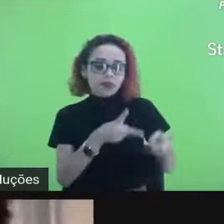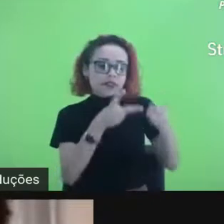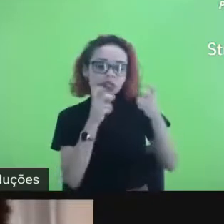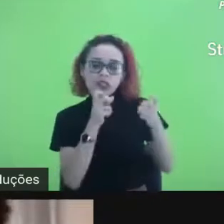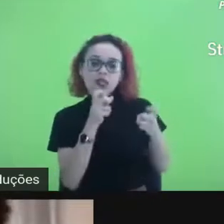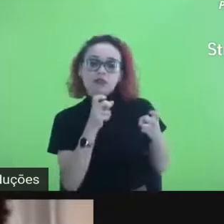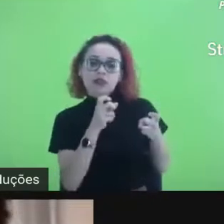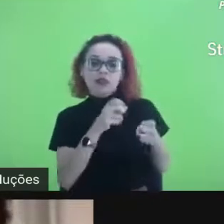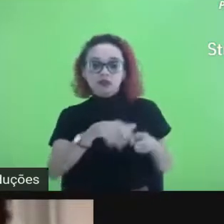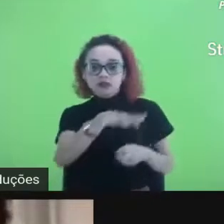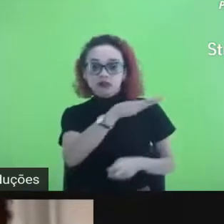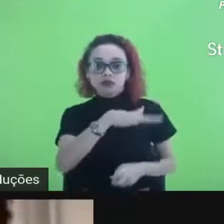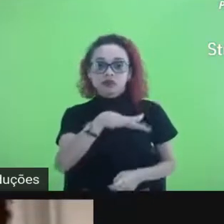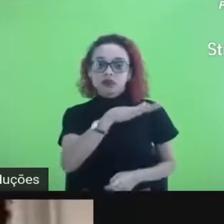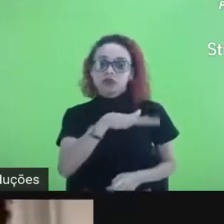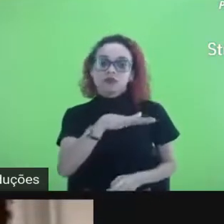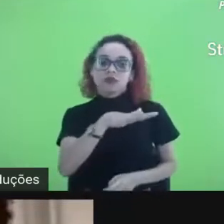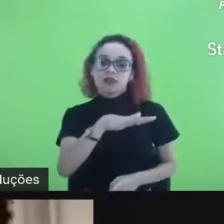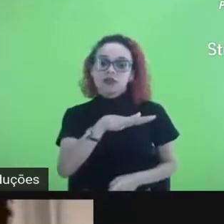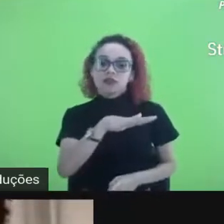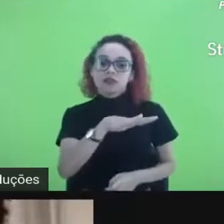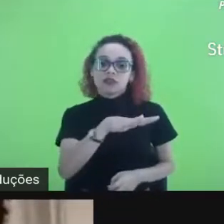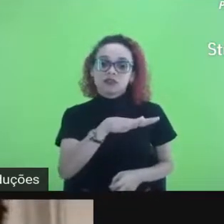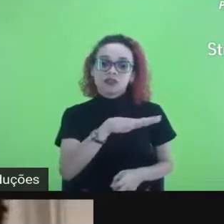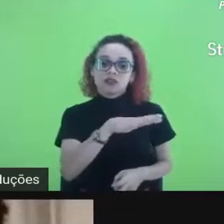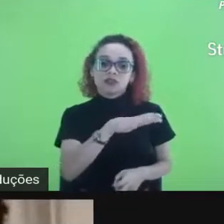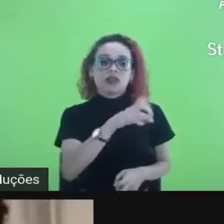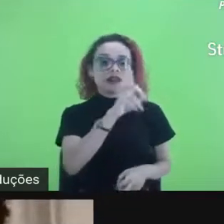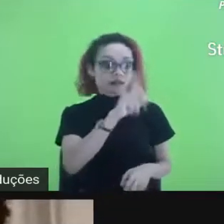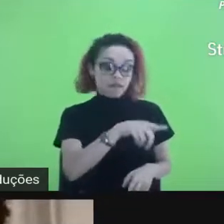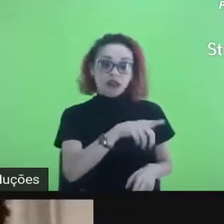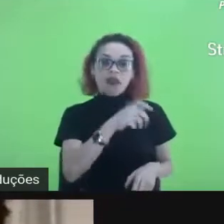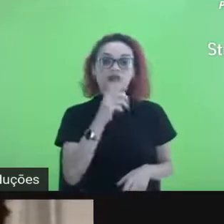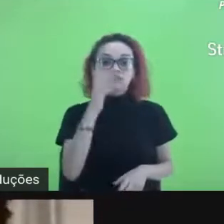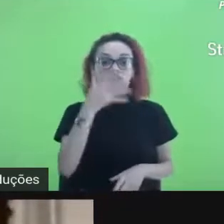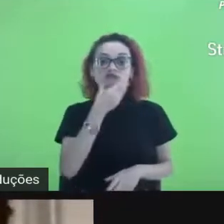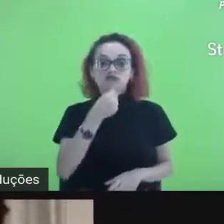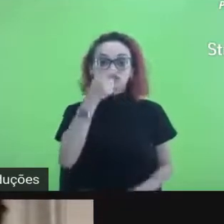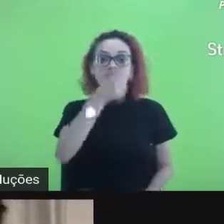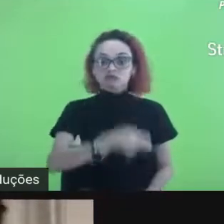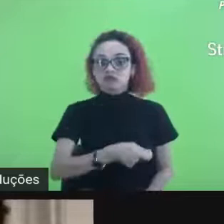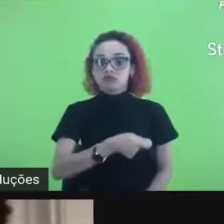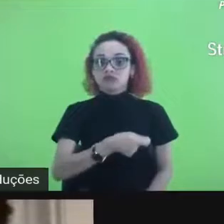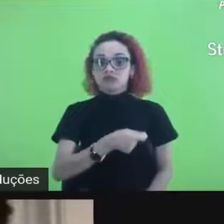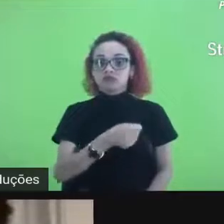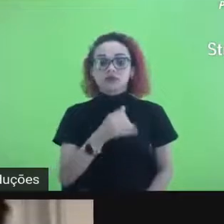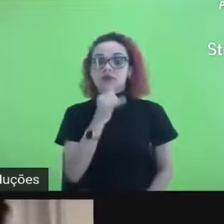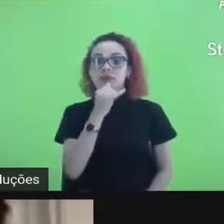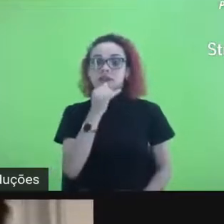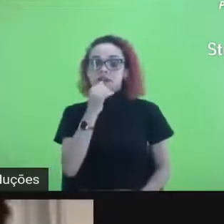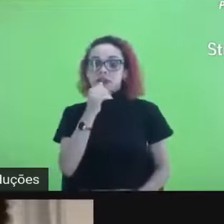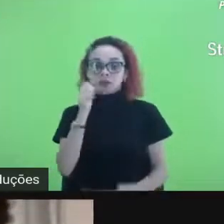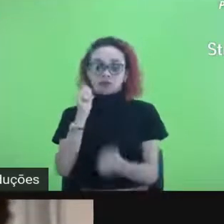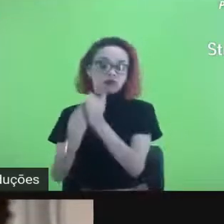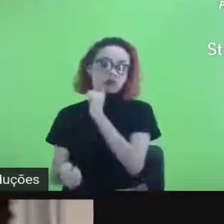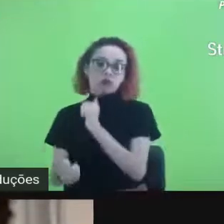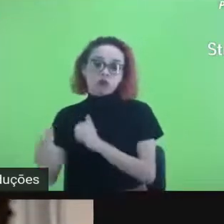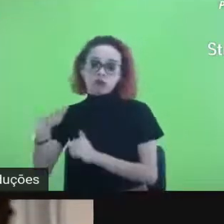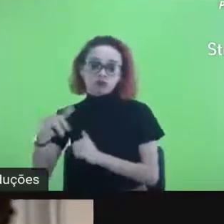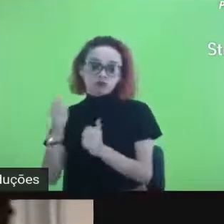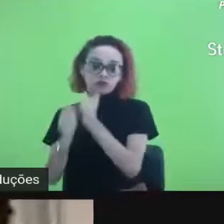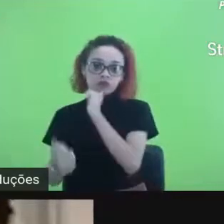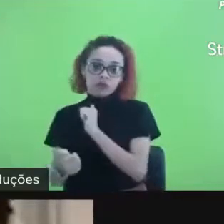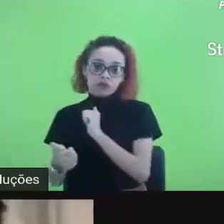que espaços são extremamente machistas. Um campo de futebol, por exemplo, A gente não tem